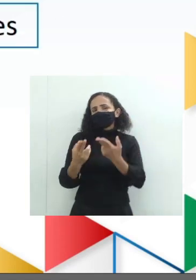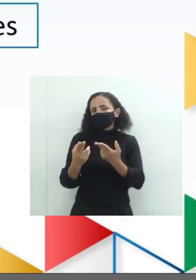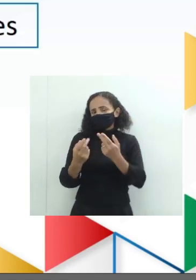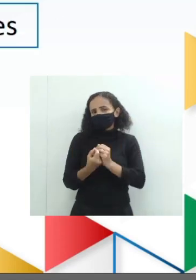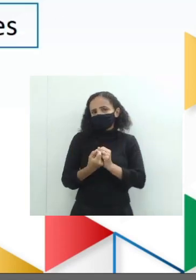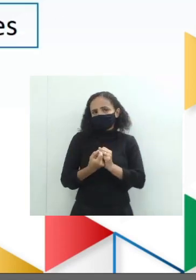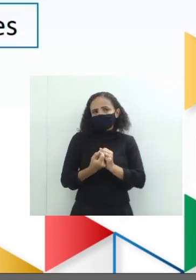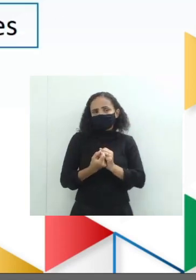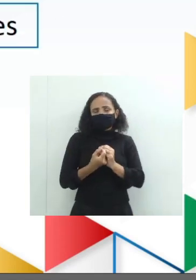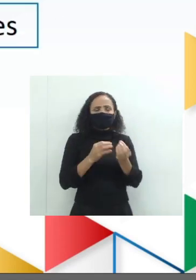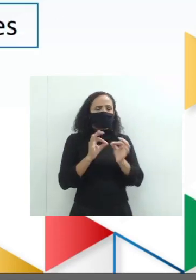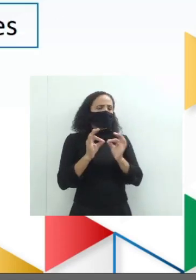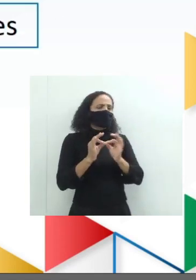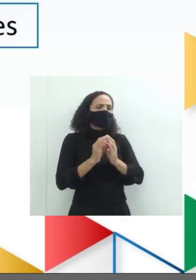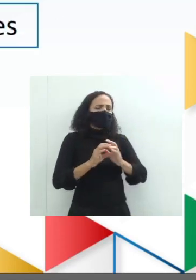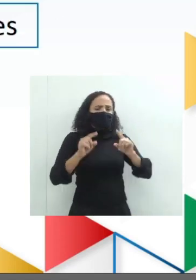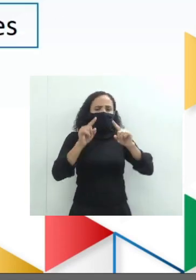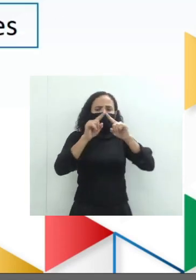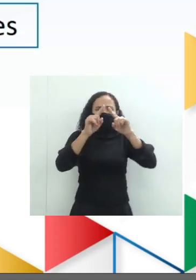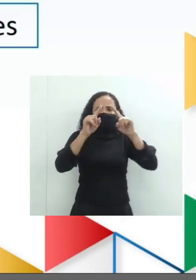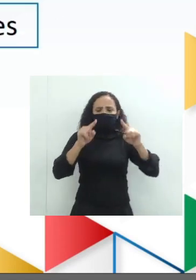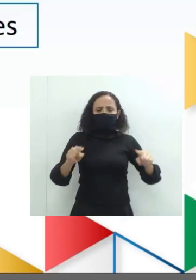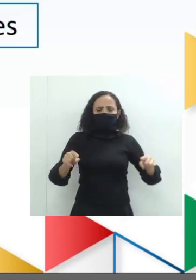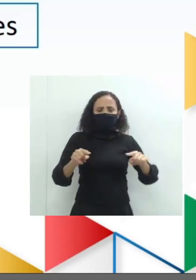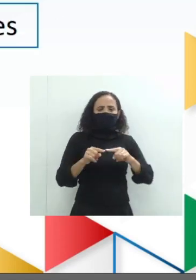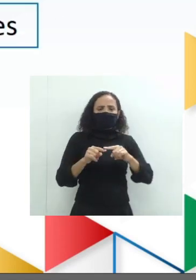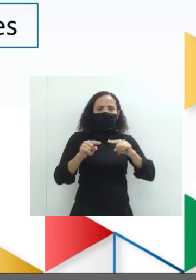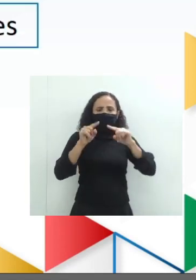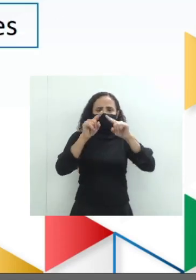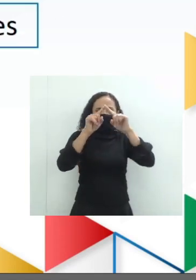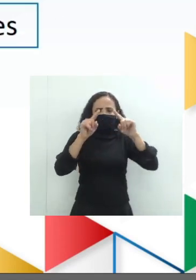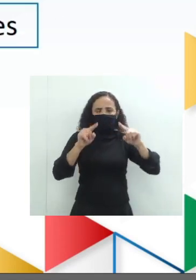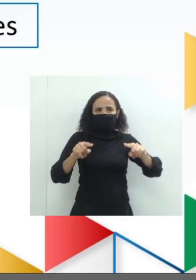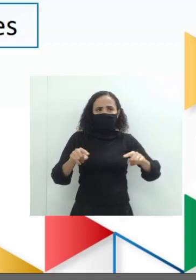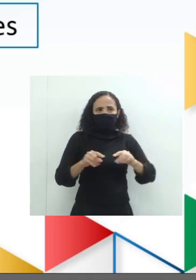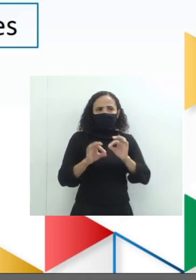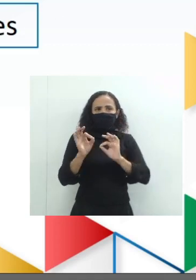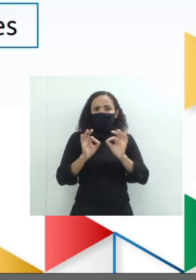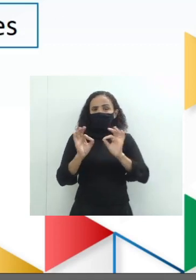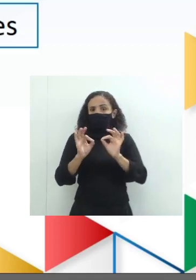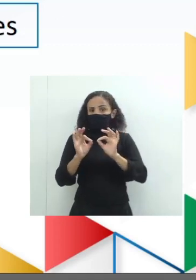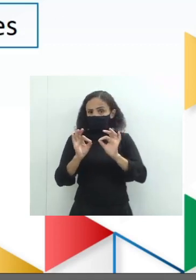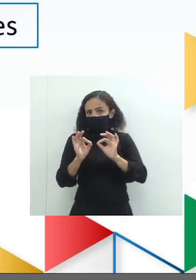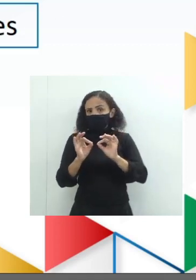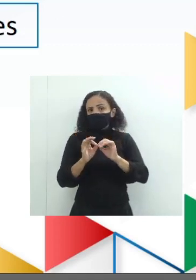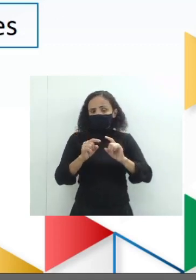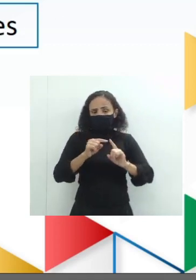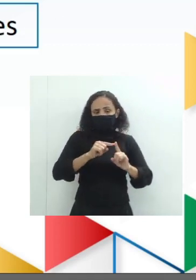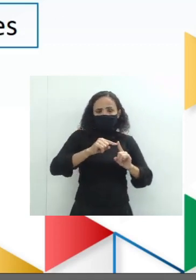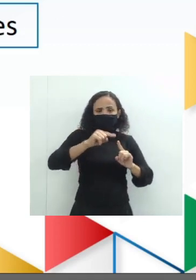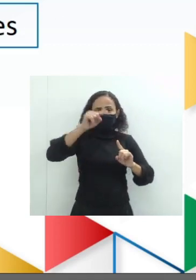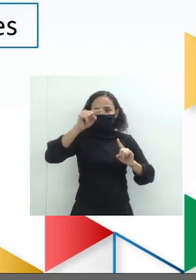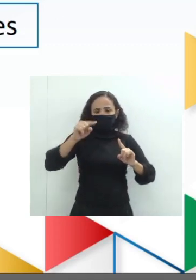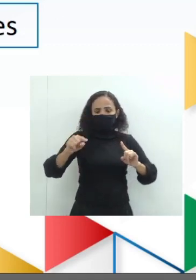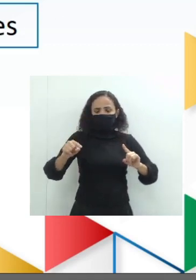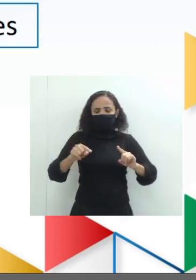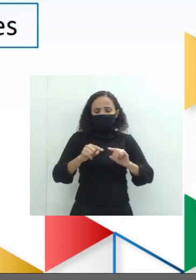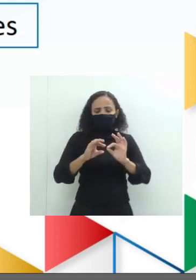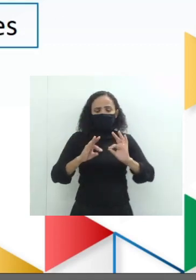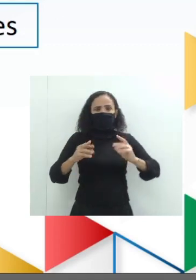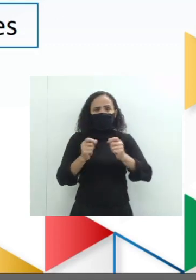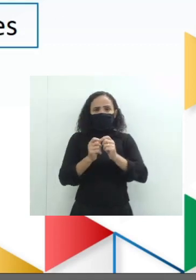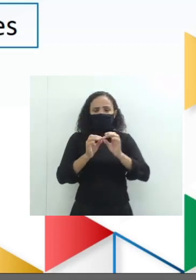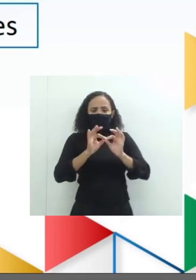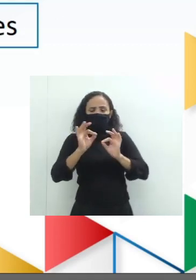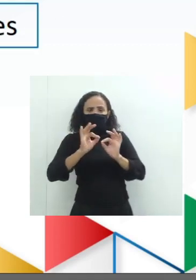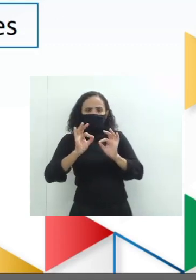do meio é isósceles. Por quê? Porque esses dois lados, a diagonal, né, a hipotenusa desses